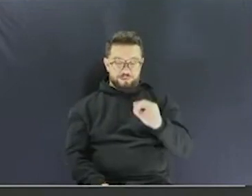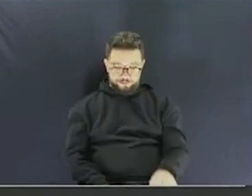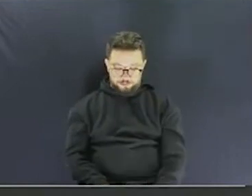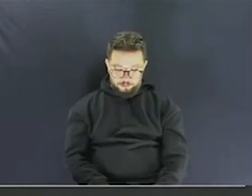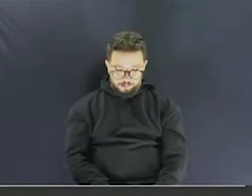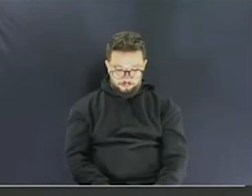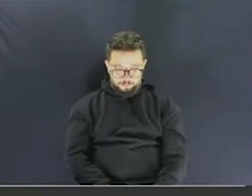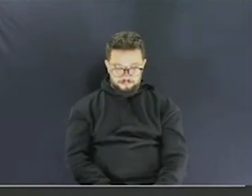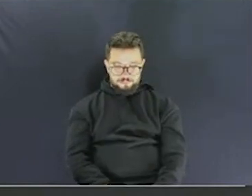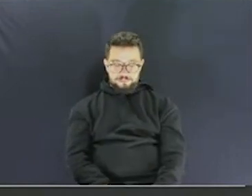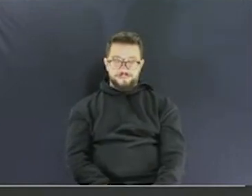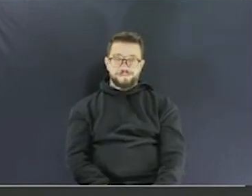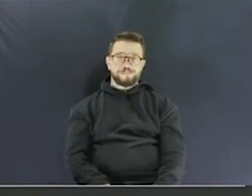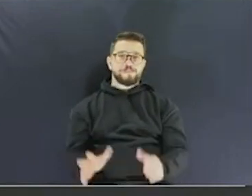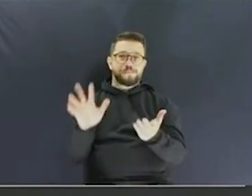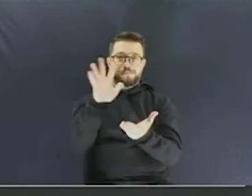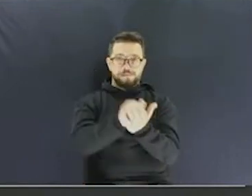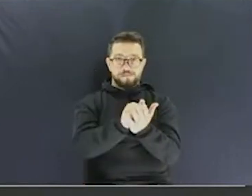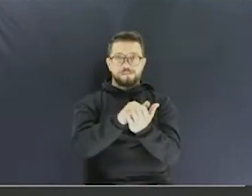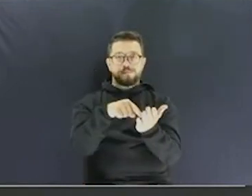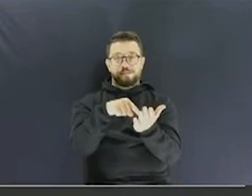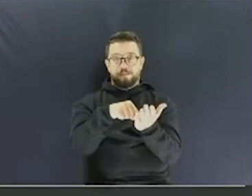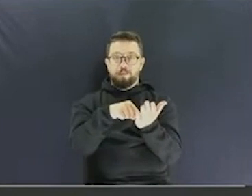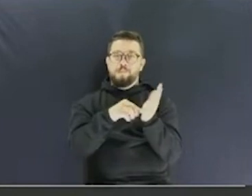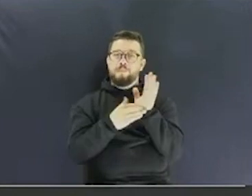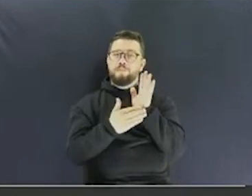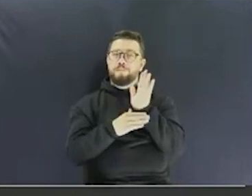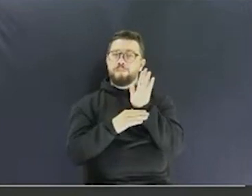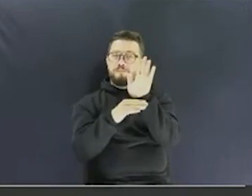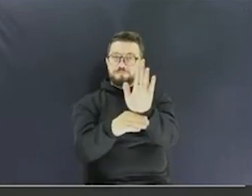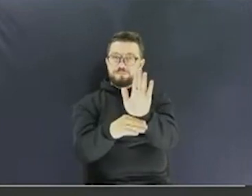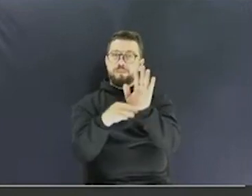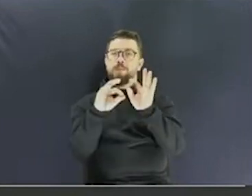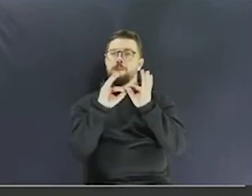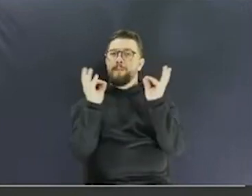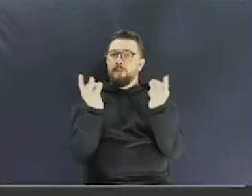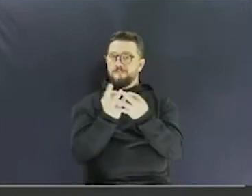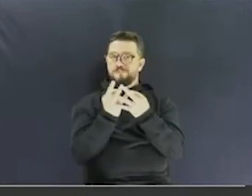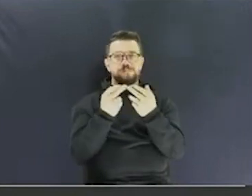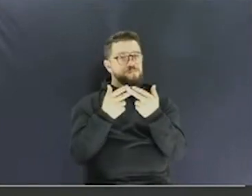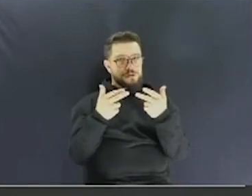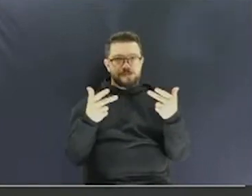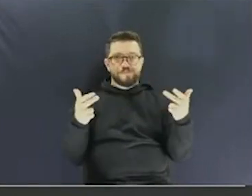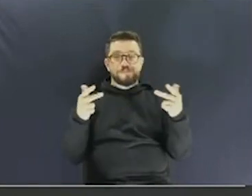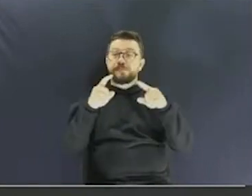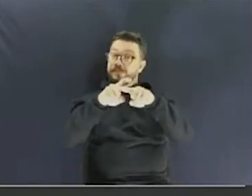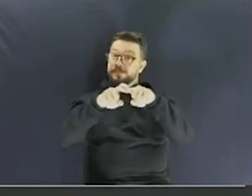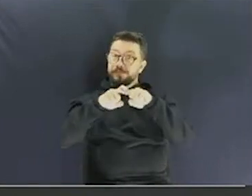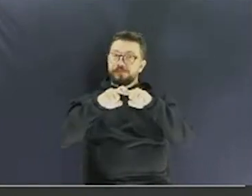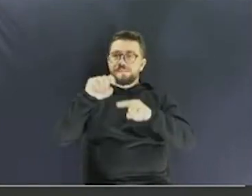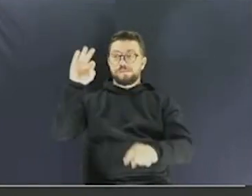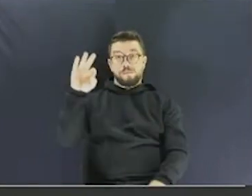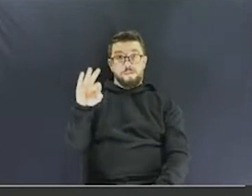todo o cadastramento e o atendimento às famílias que vão ser beneficiadas, por isso que o percentual aumenta, não aumentando o